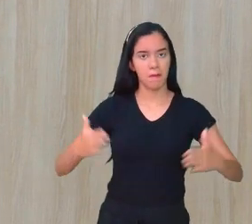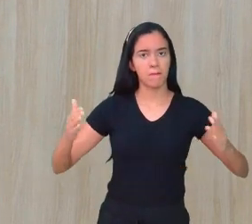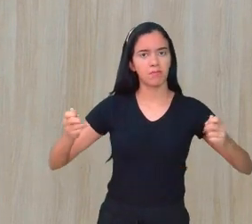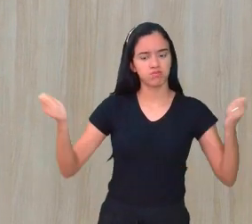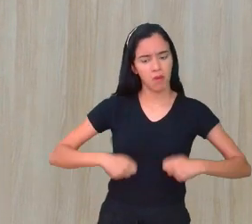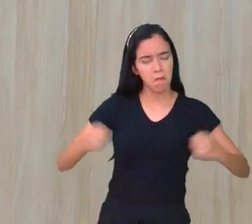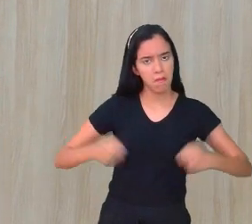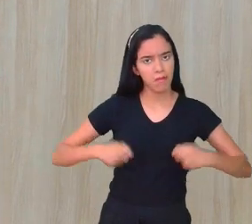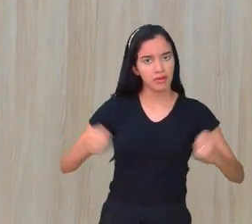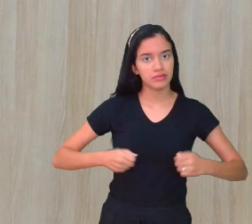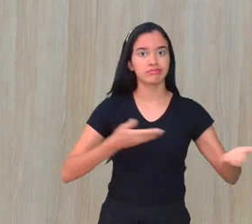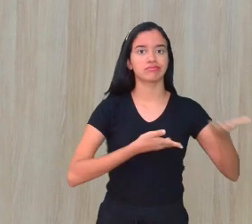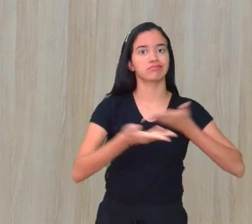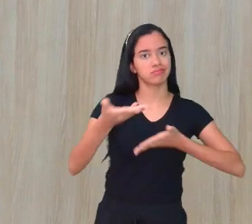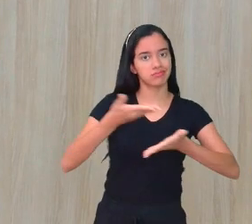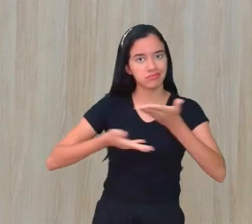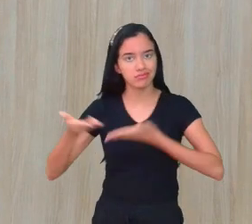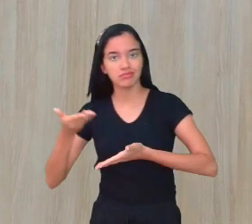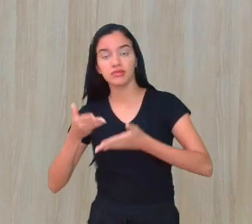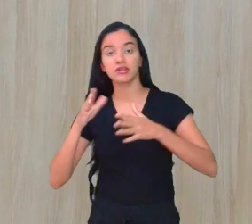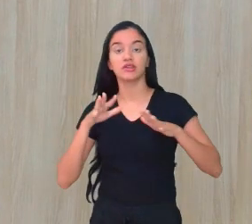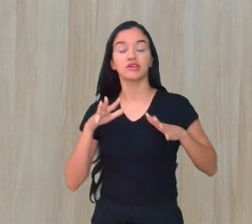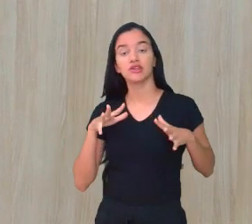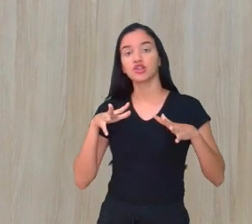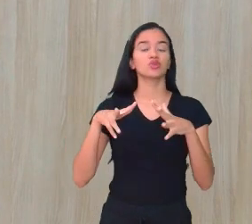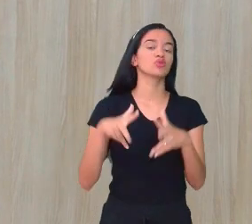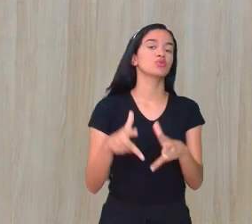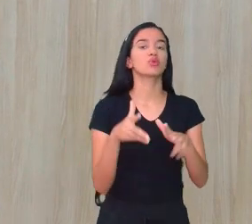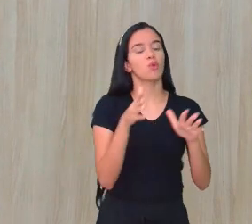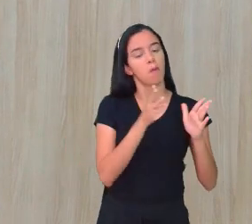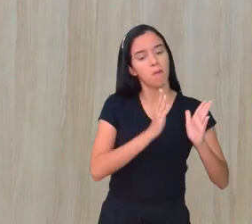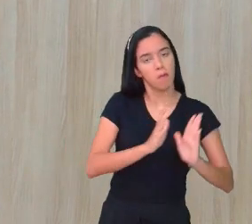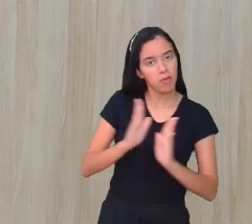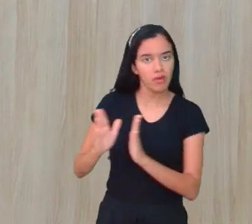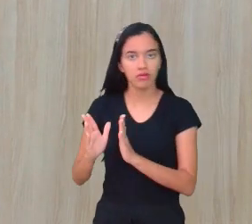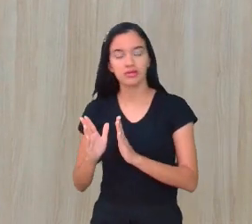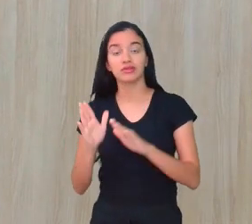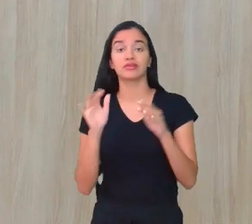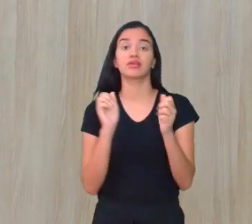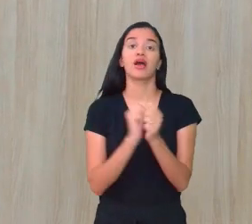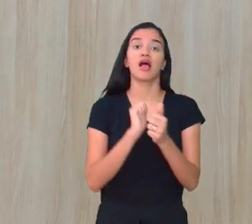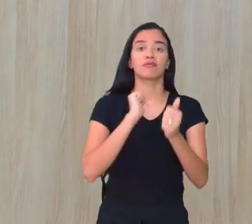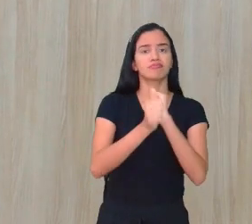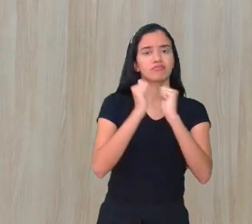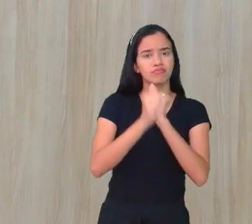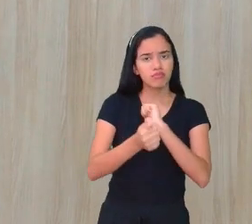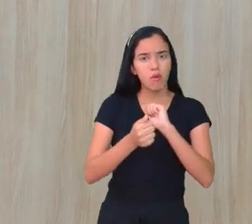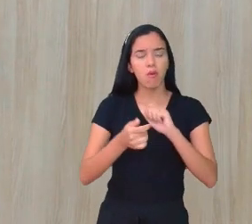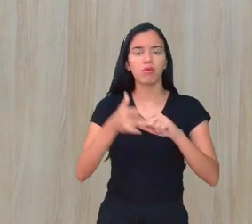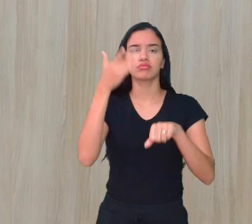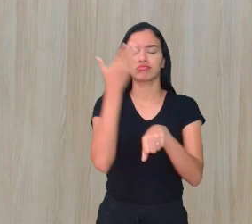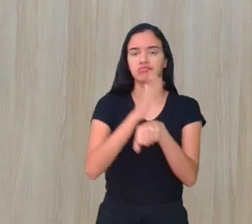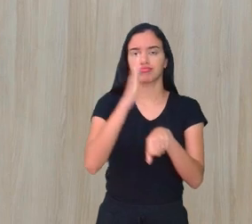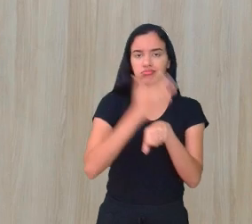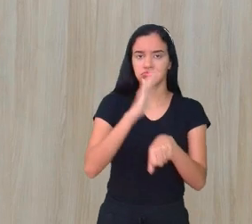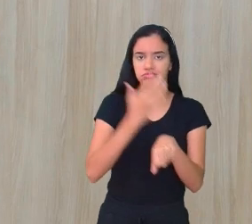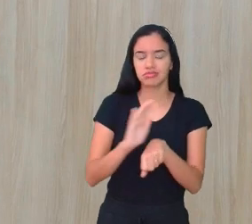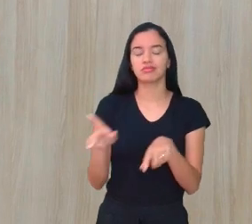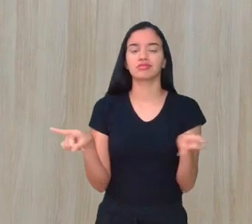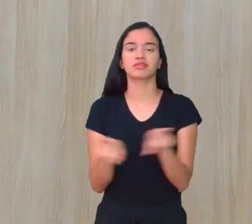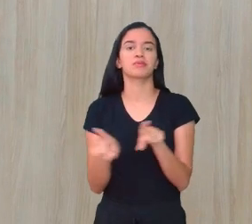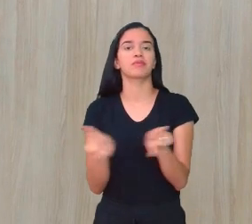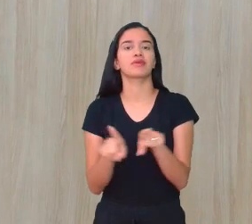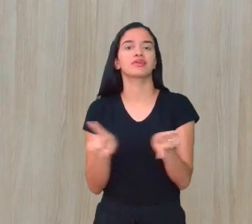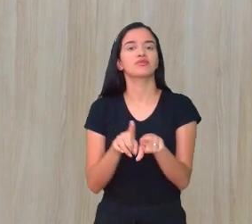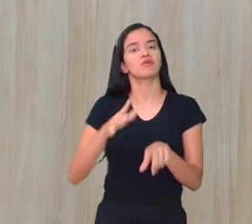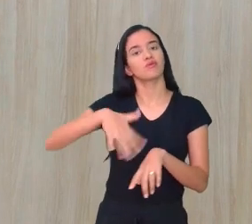envolvidas aí dentro, né, de todo o processo dos esportes, né, dos exercícios físicos de uma forma